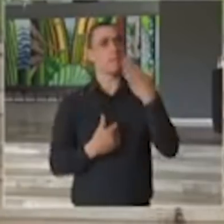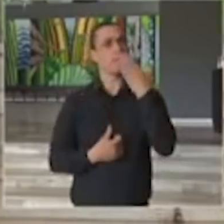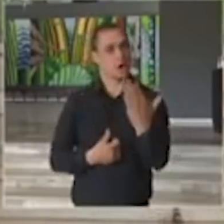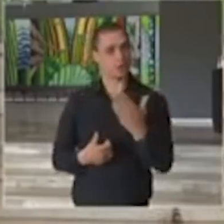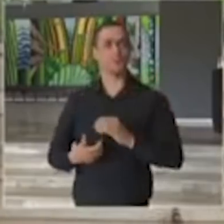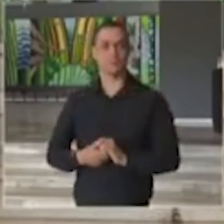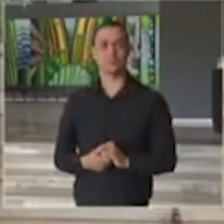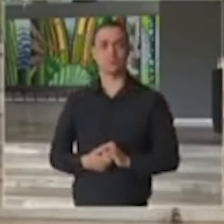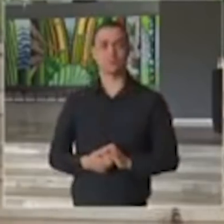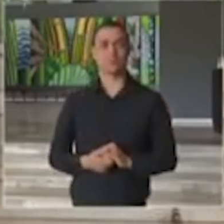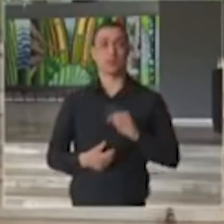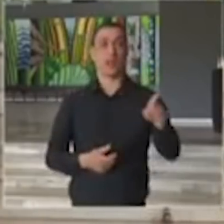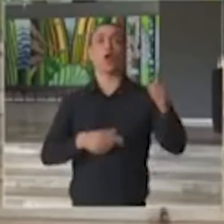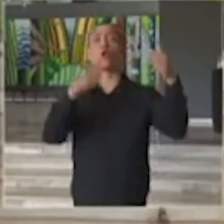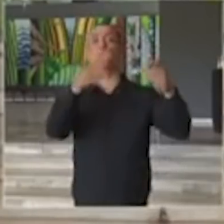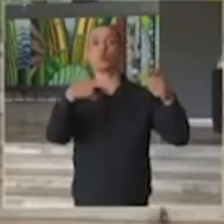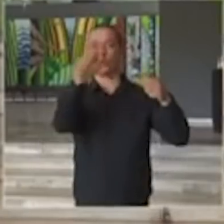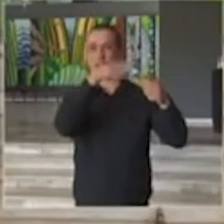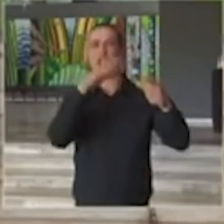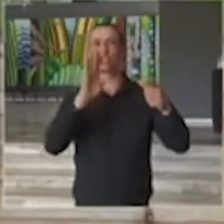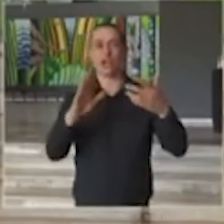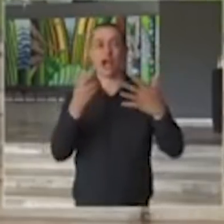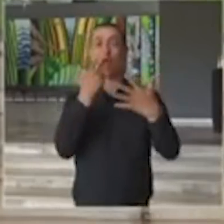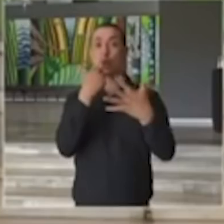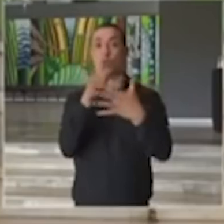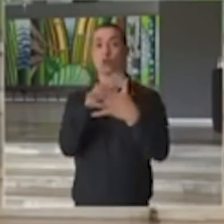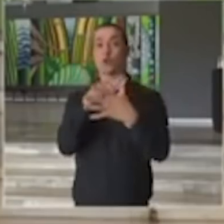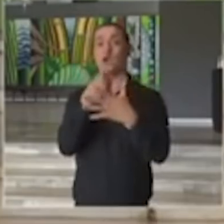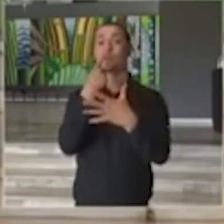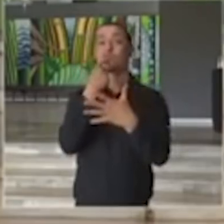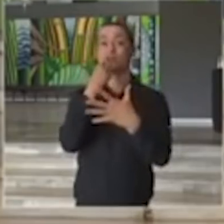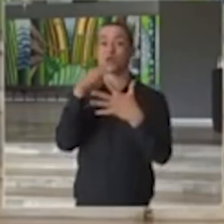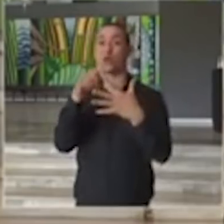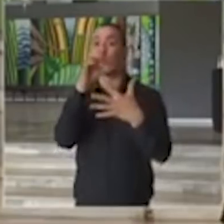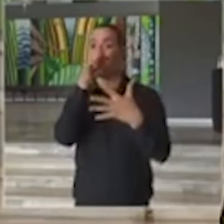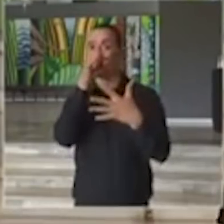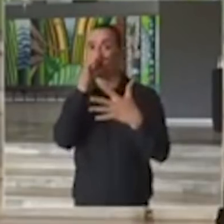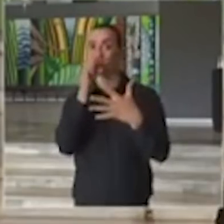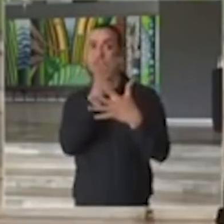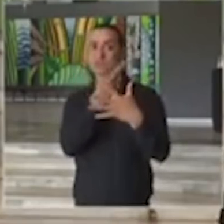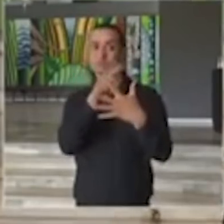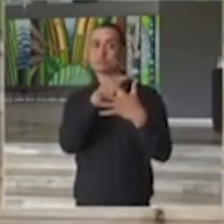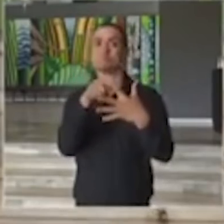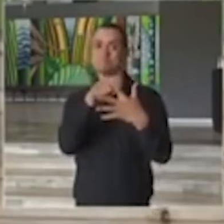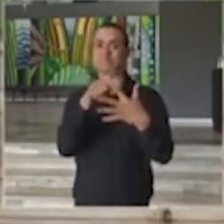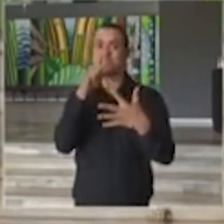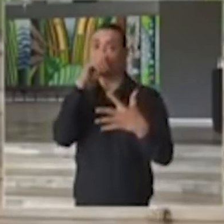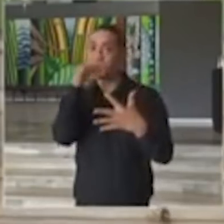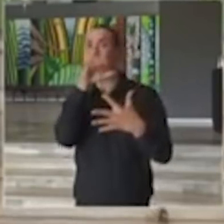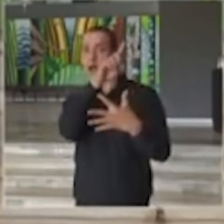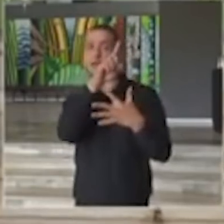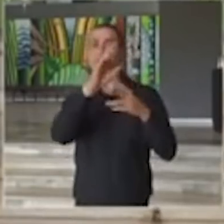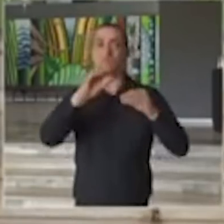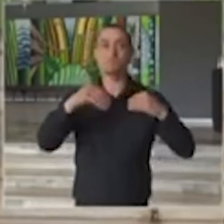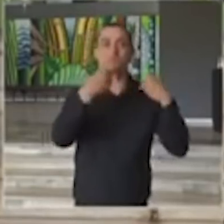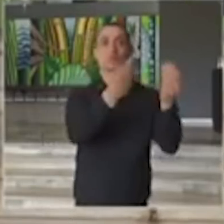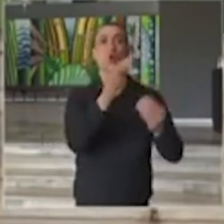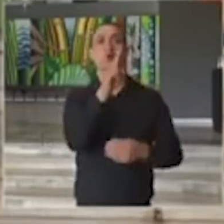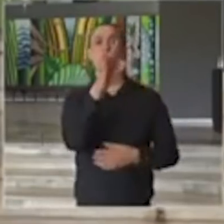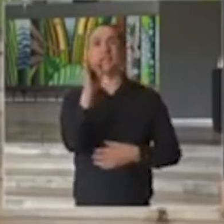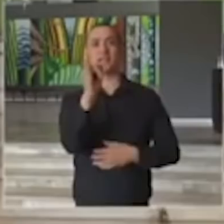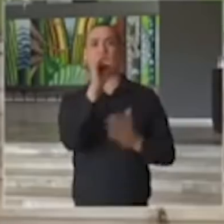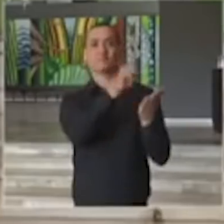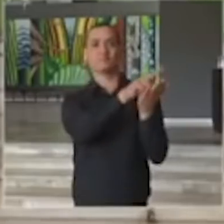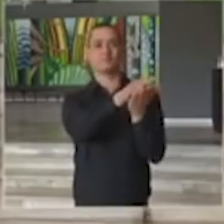de saúde são regiões que estão nas fases vermelho e laranja ainda e com isso vamos ampliar